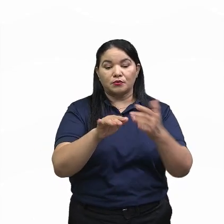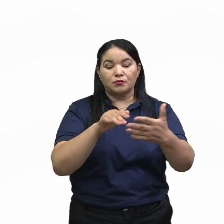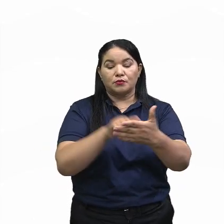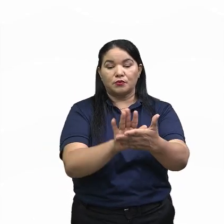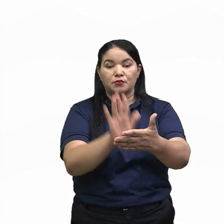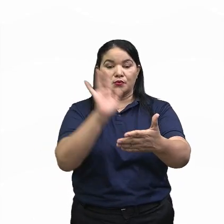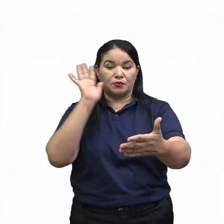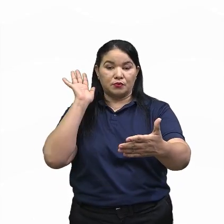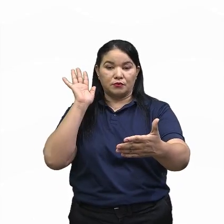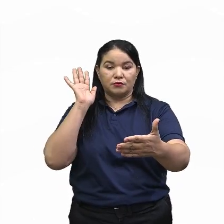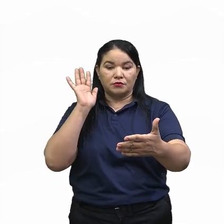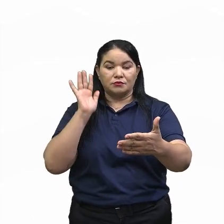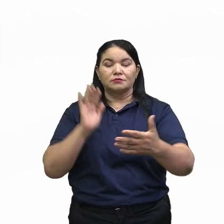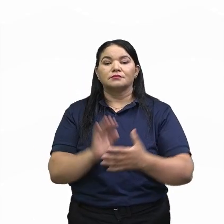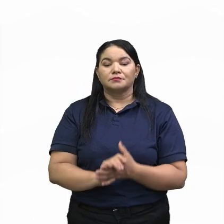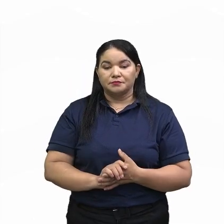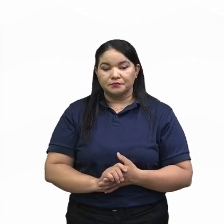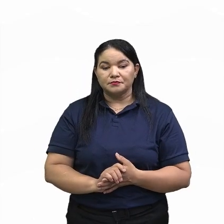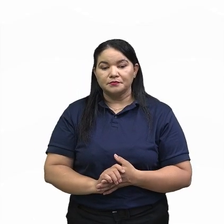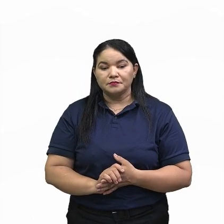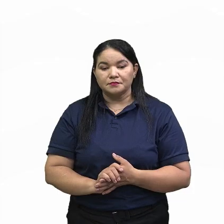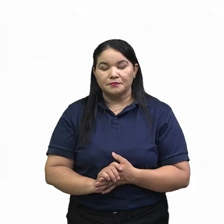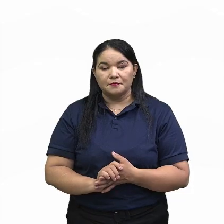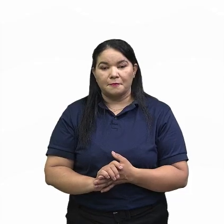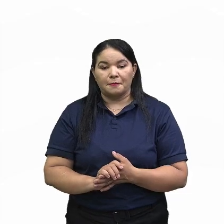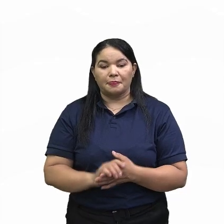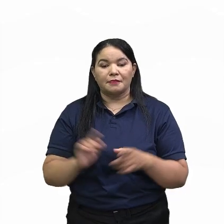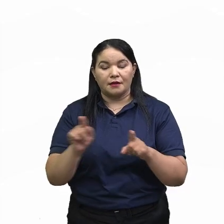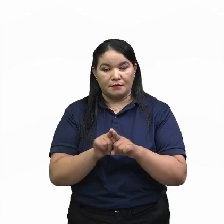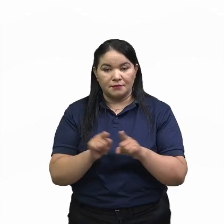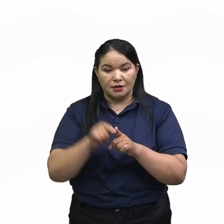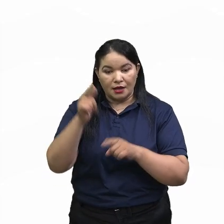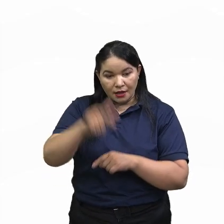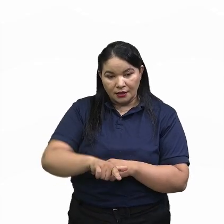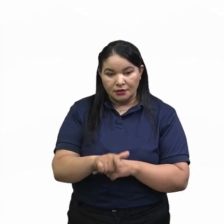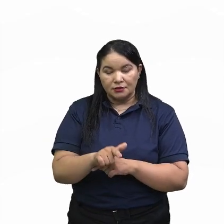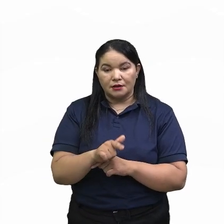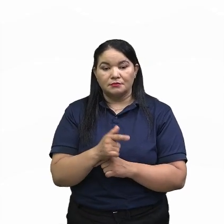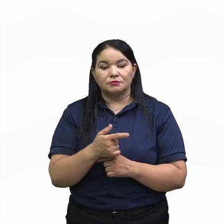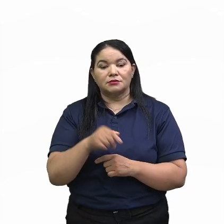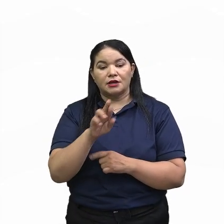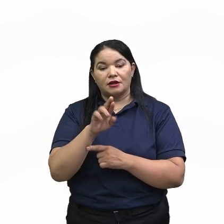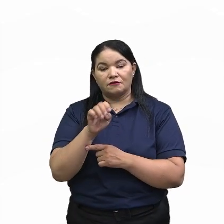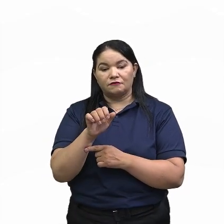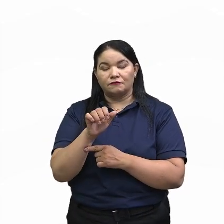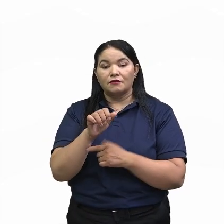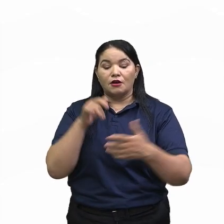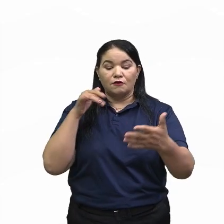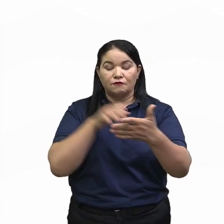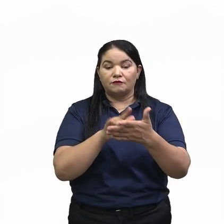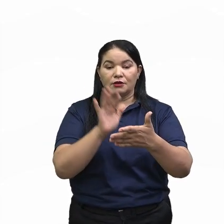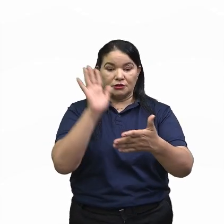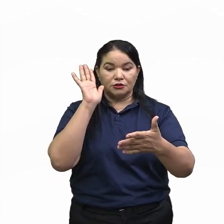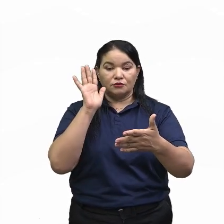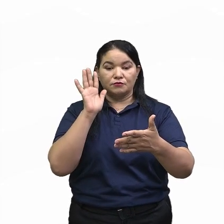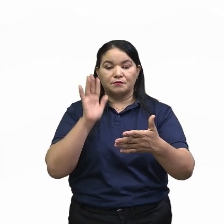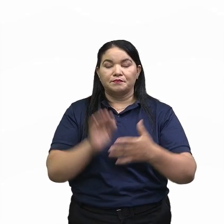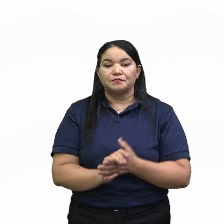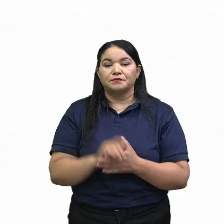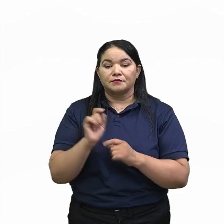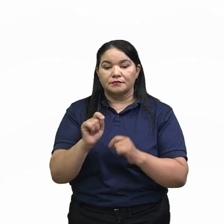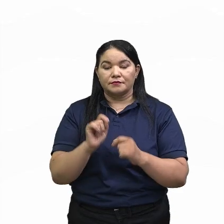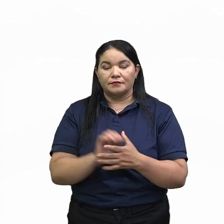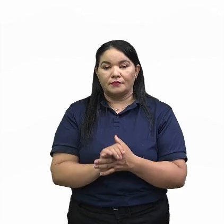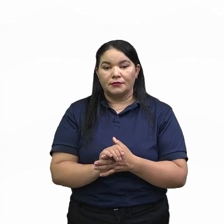eco. Reflexão sonora, né? Ainda falando sobre reflexão sonora, a gente vai chamar de eco o som